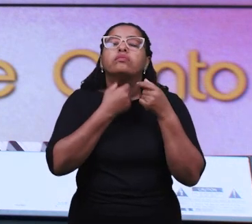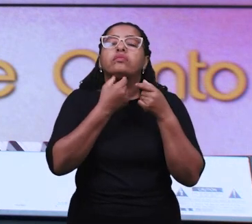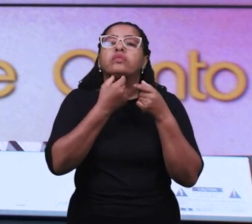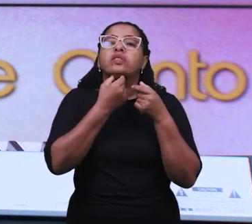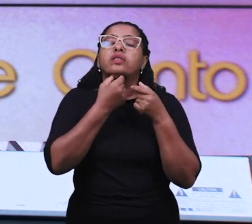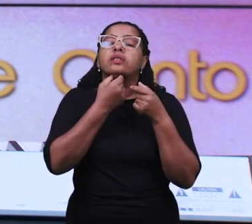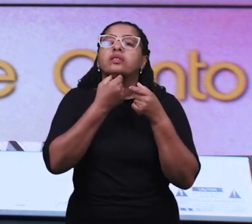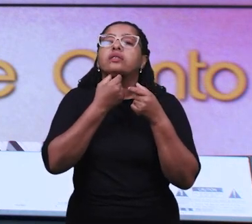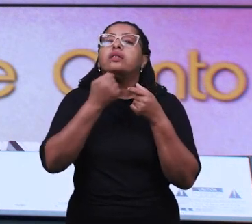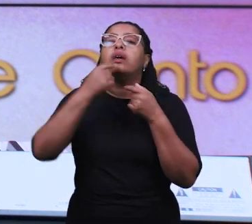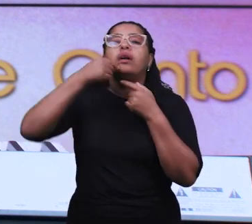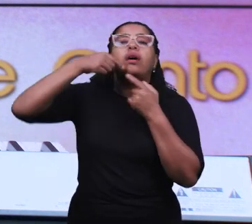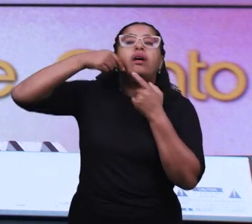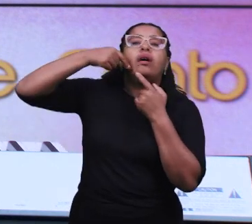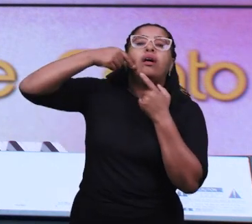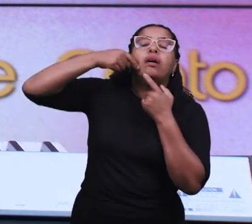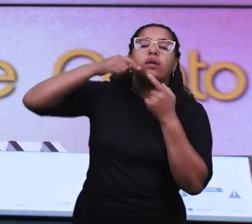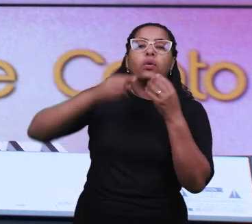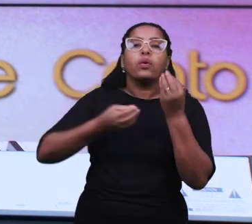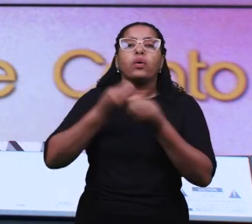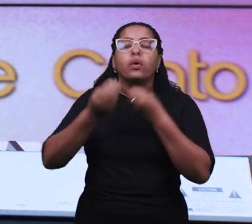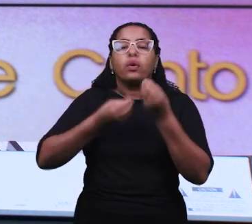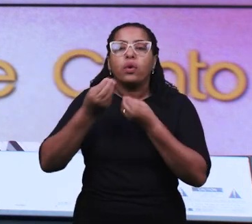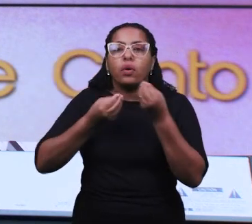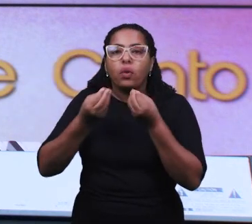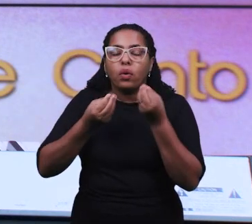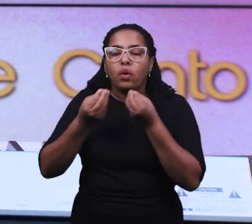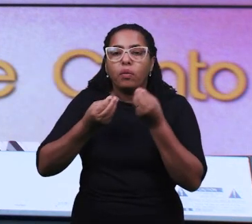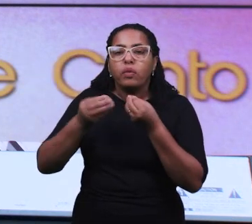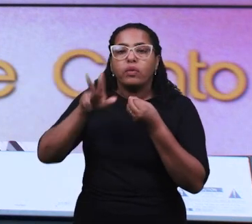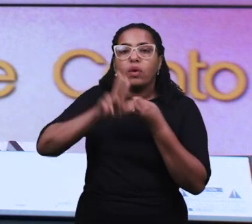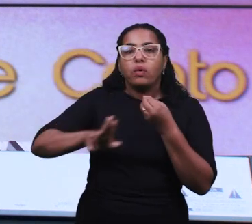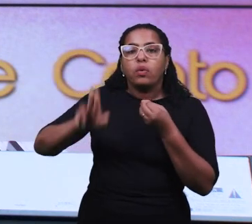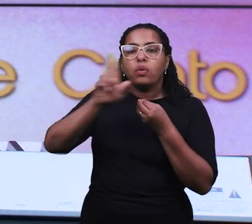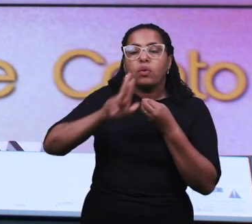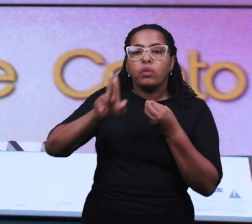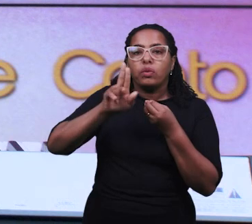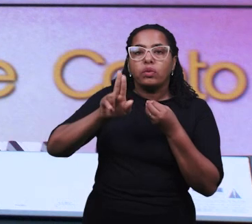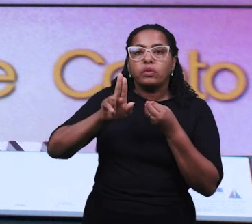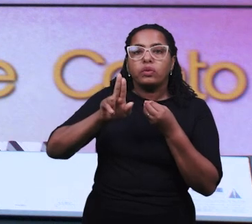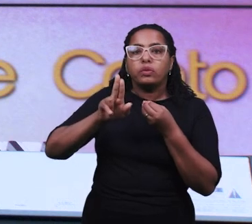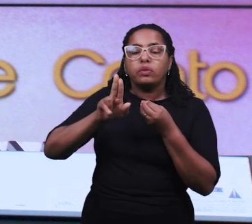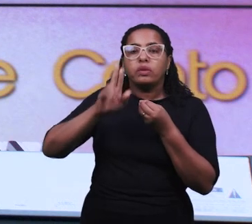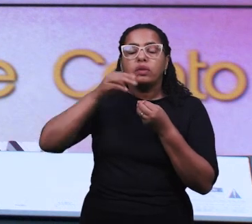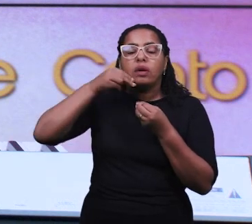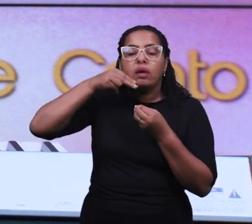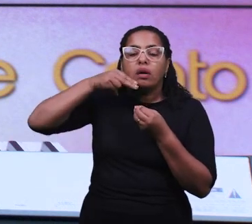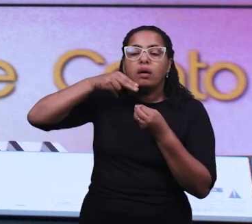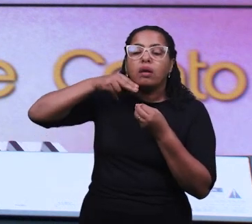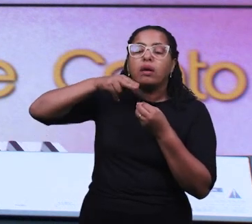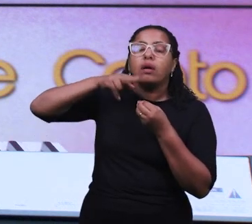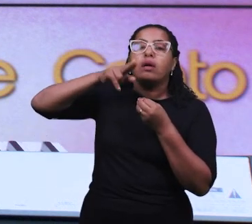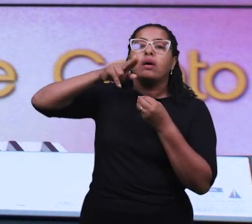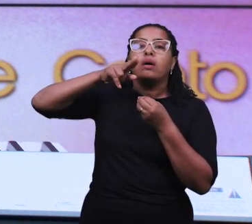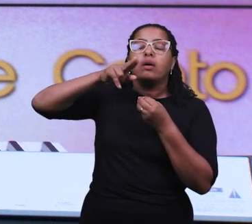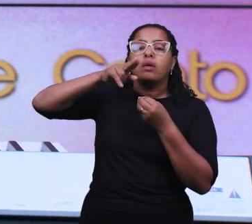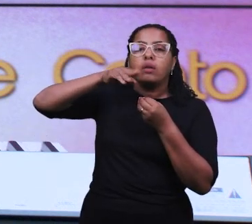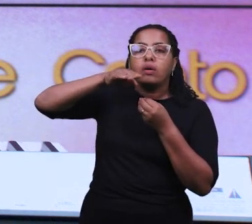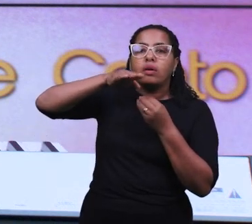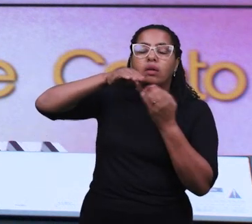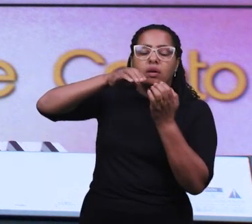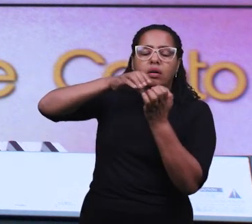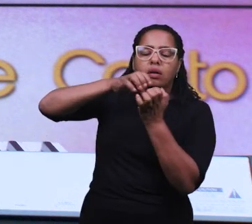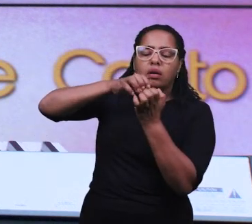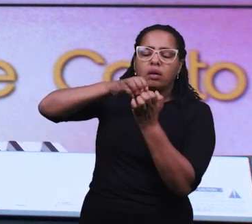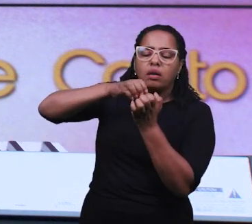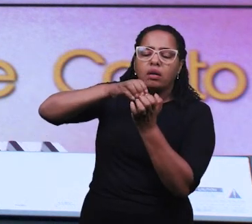preciso reconhecer o posicionamento dessa estrutura de mandíbula para que ela não esteja nem muito acentuada para frente,